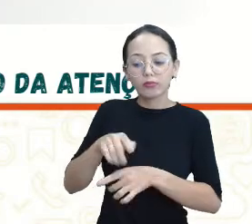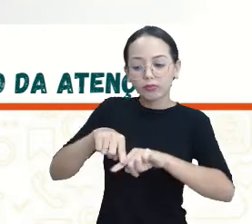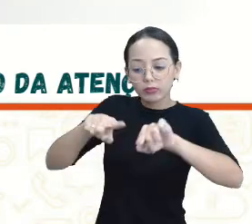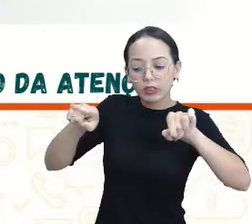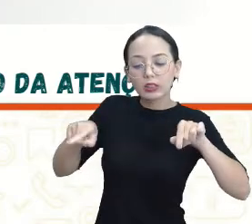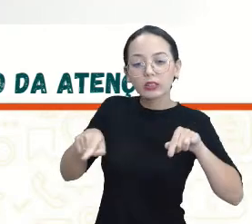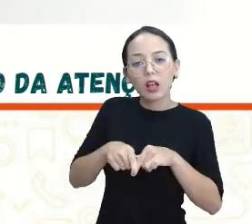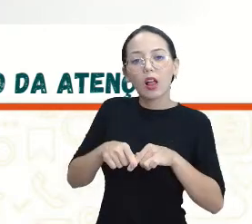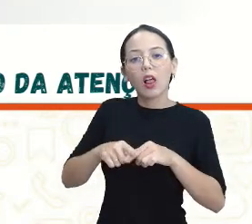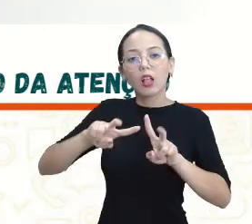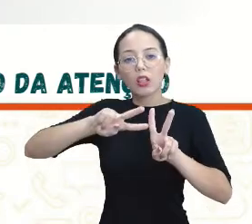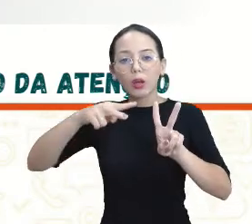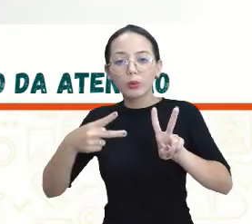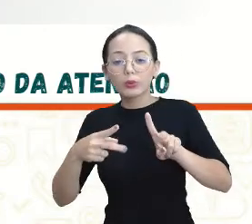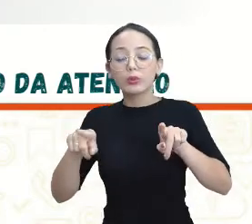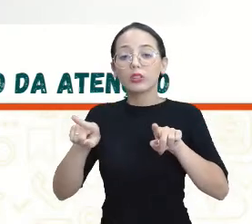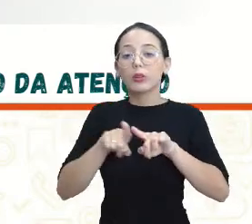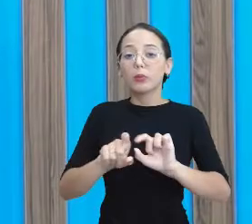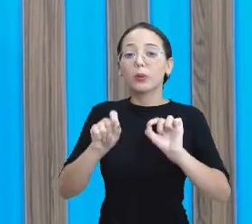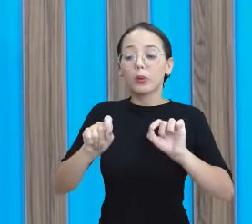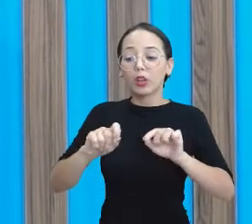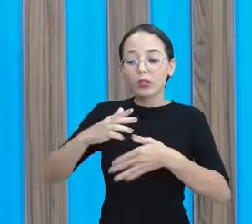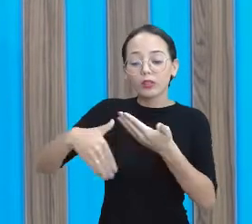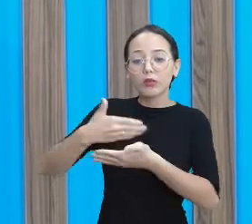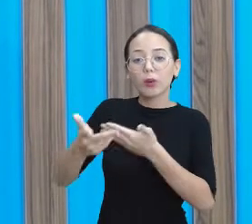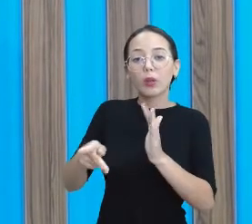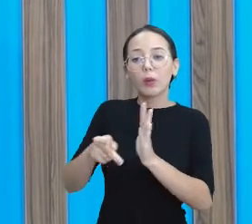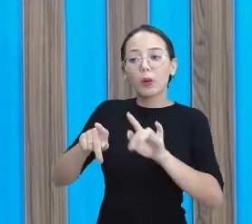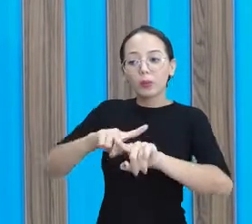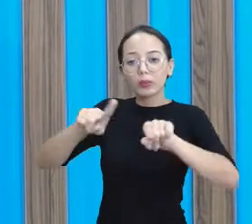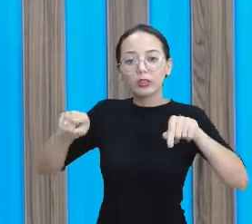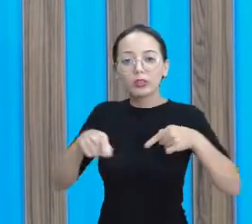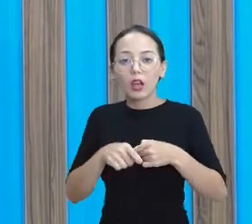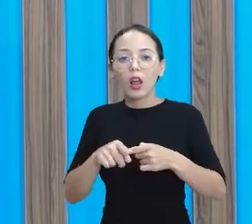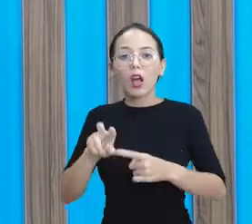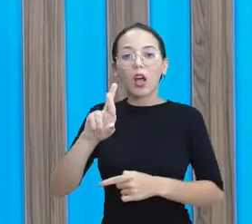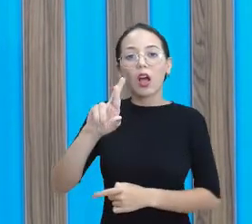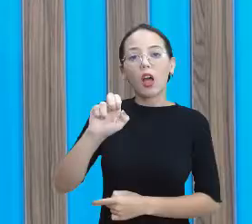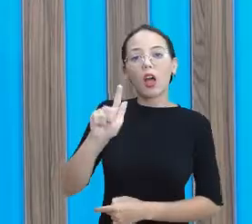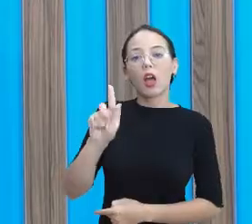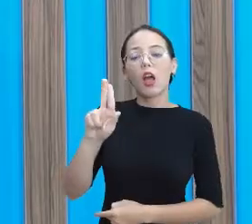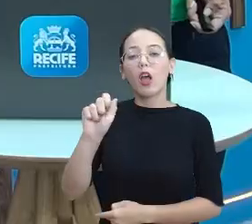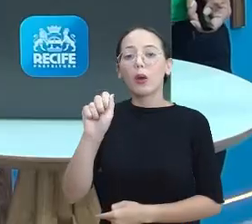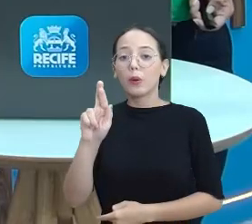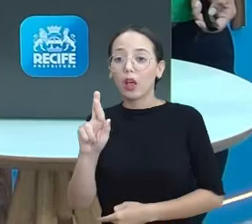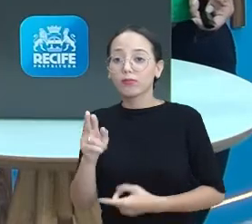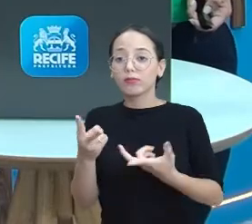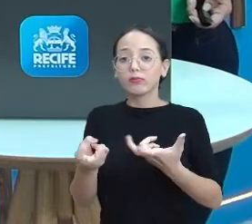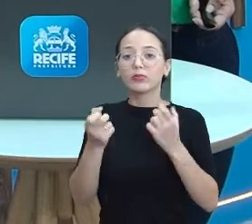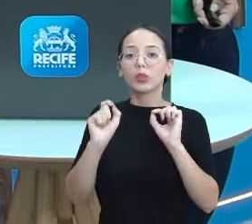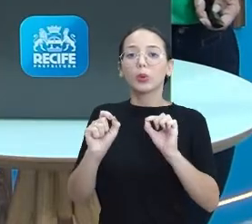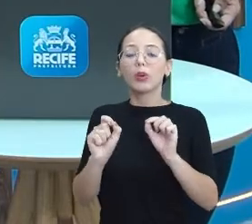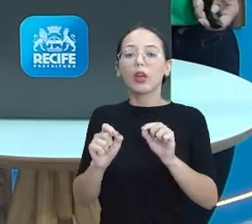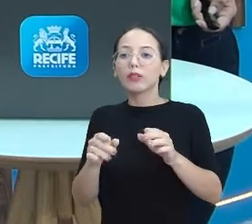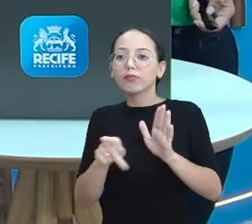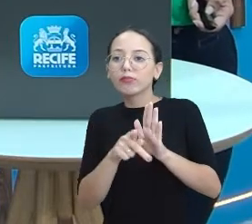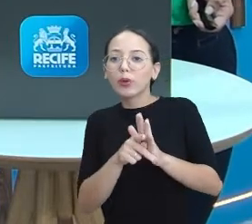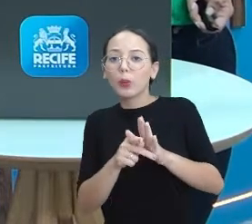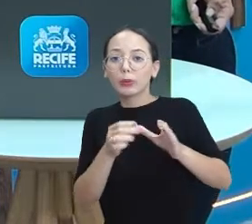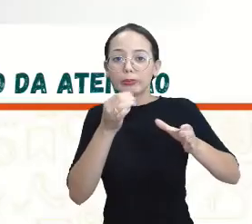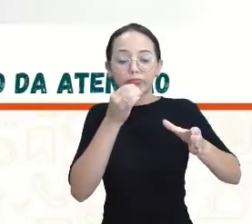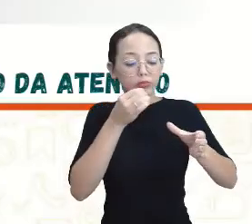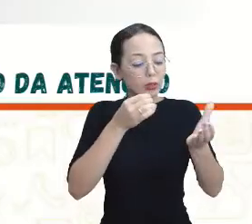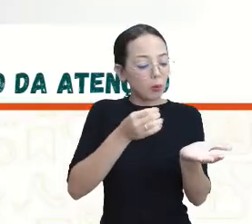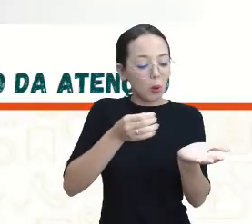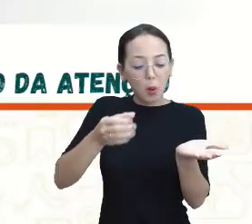recursos multifuncionais, como pode ser desenvolvida na sala regular. Percebam que ali, trabalhar com blocos de